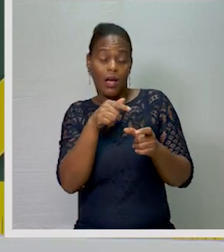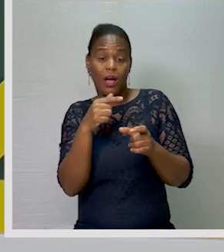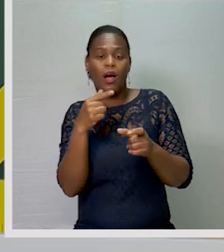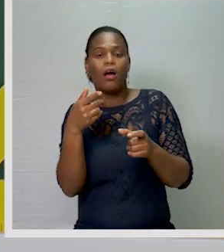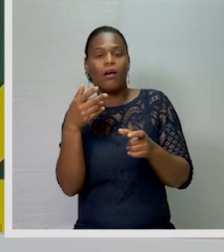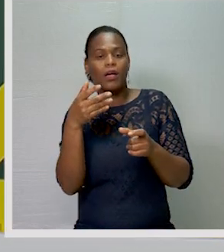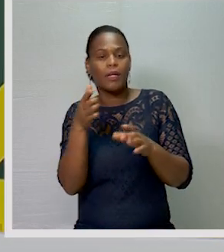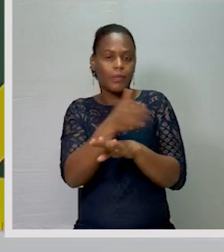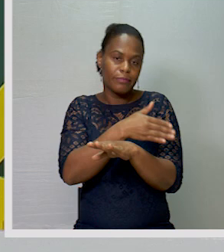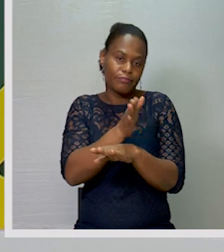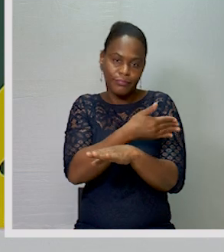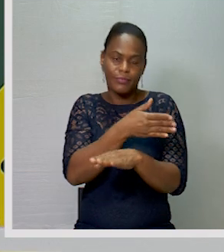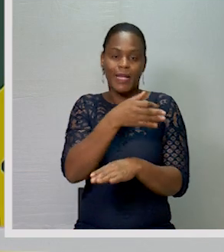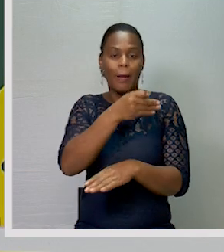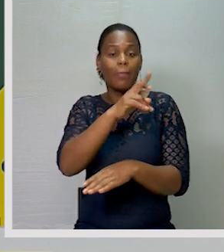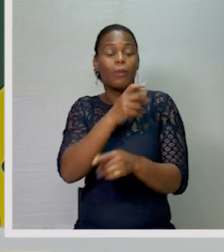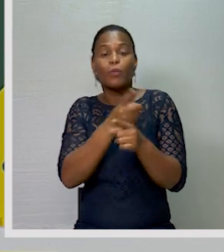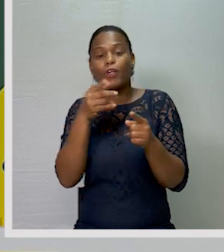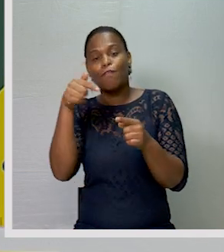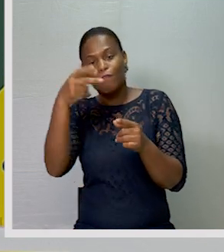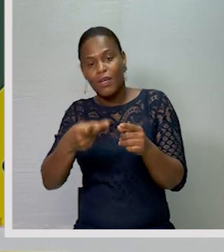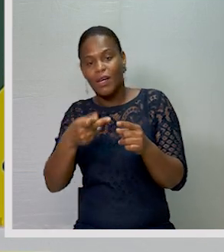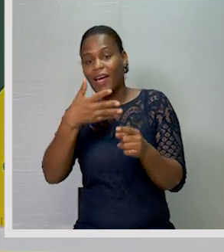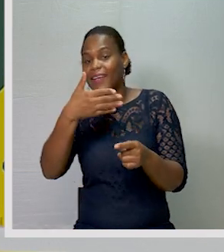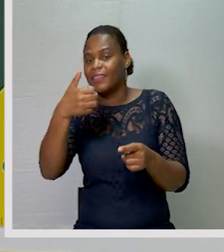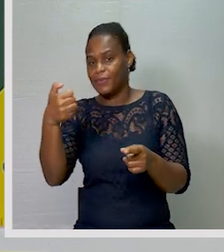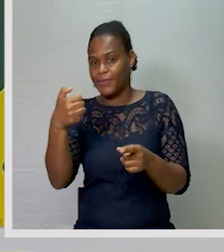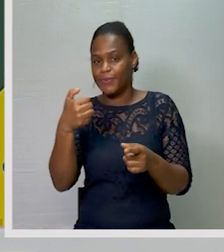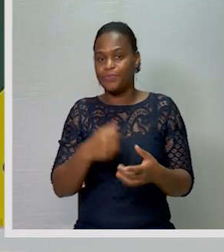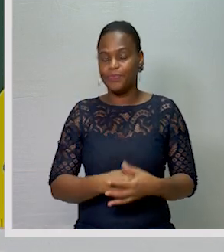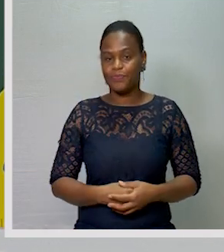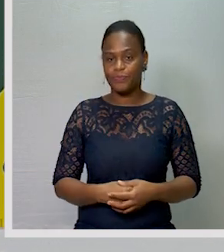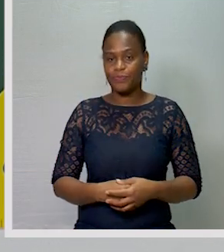sai porque é par e fica o 15.